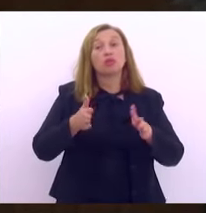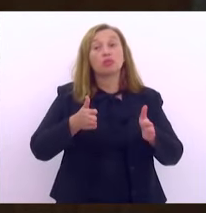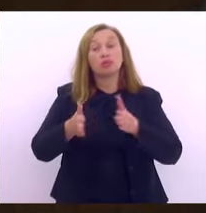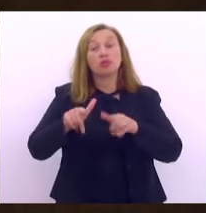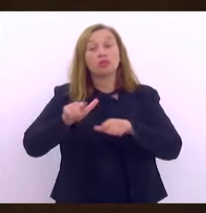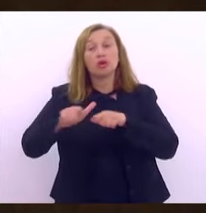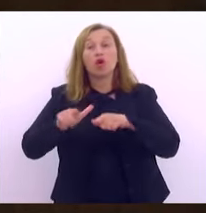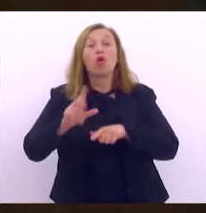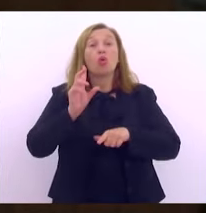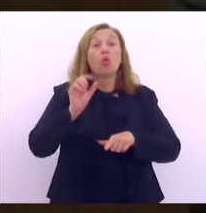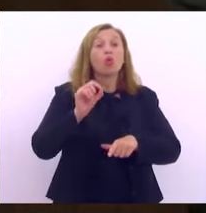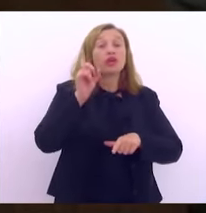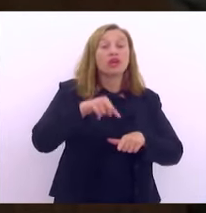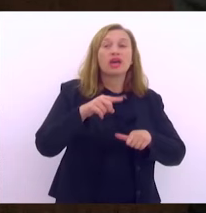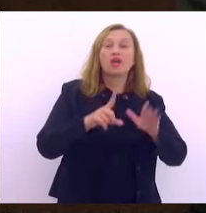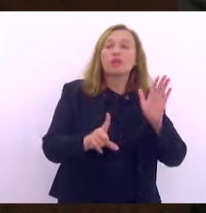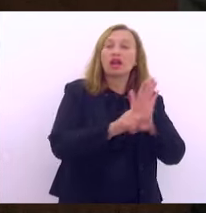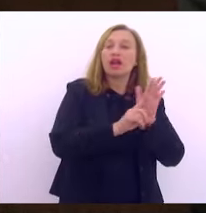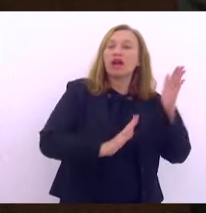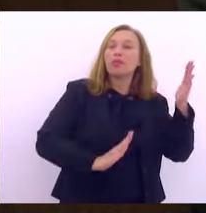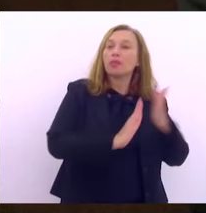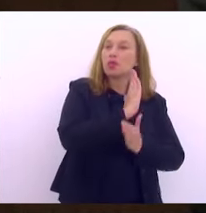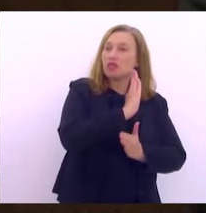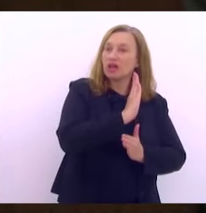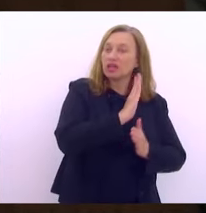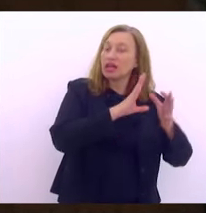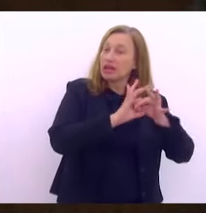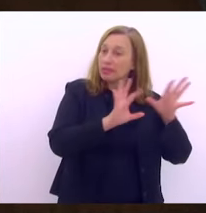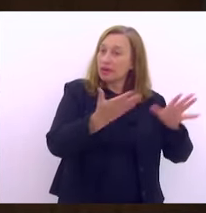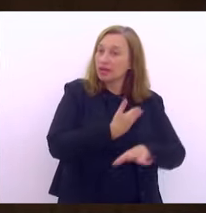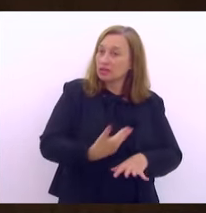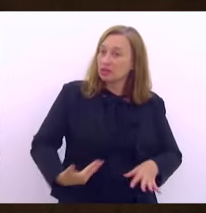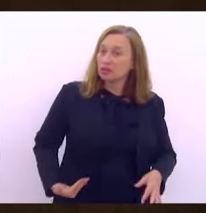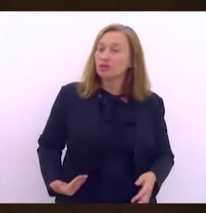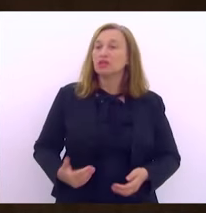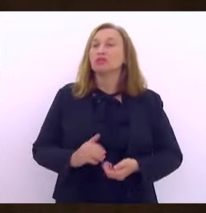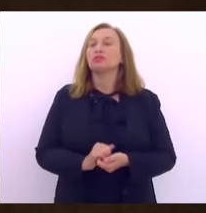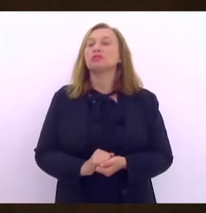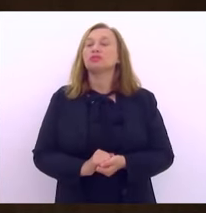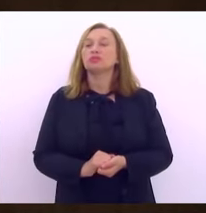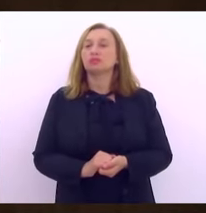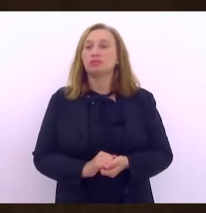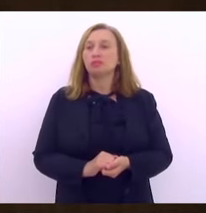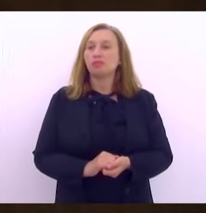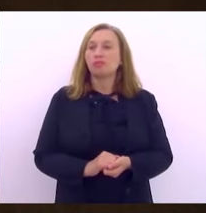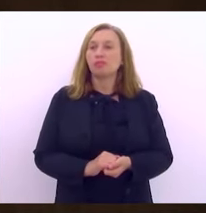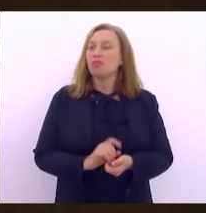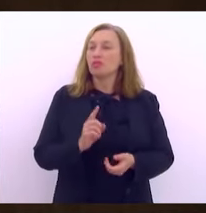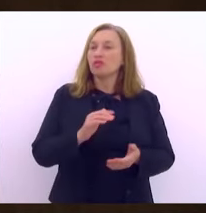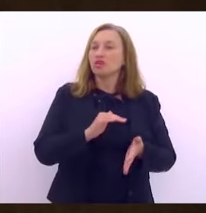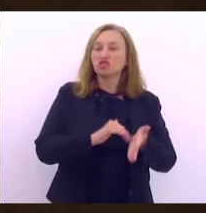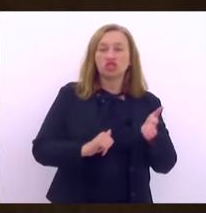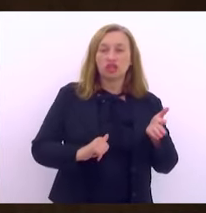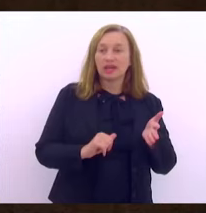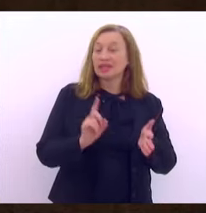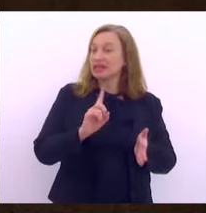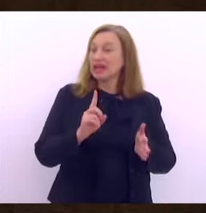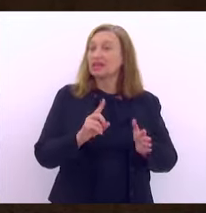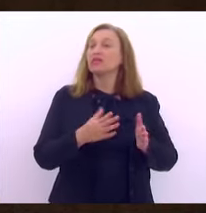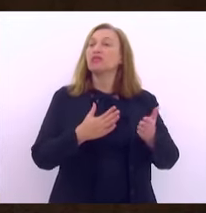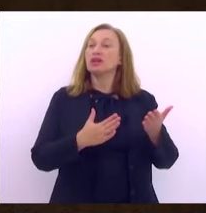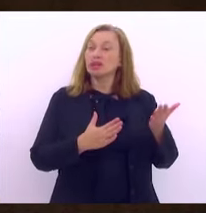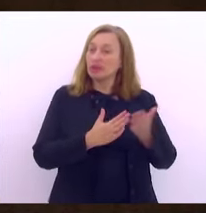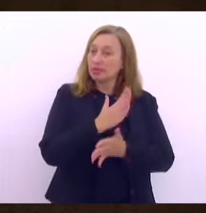que é uma lei que foi aprovada e sancionada pelo governador. Não foi derrubada de veto, foi